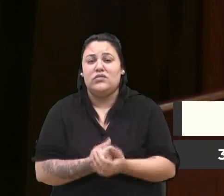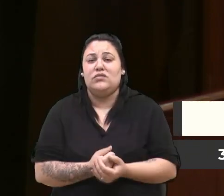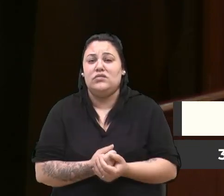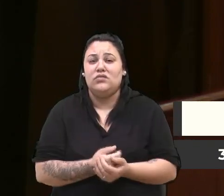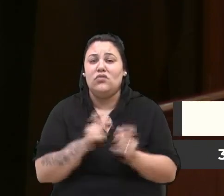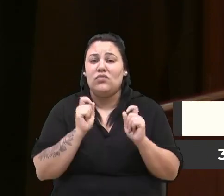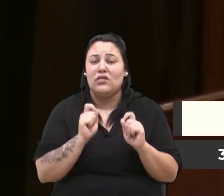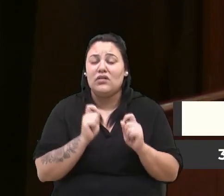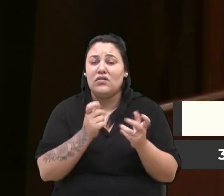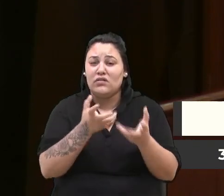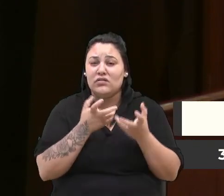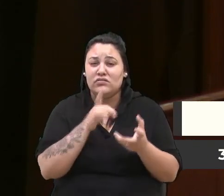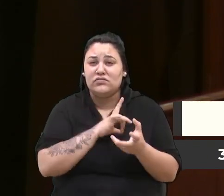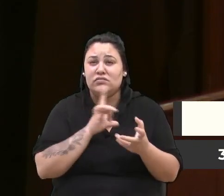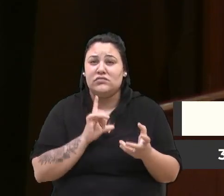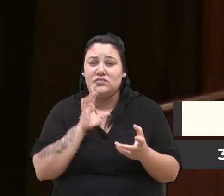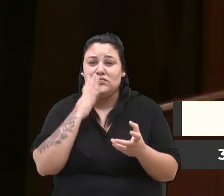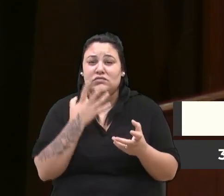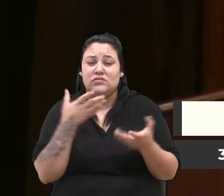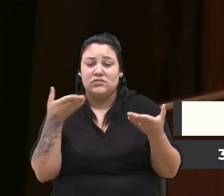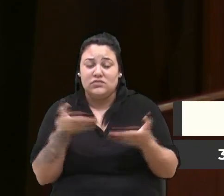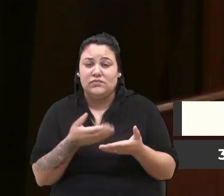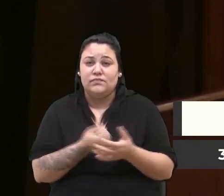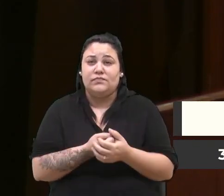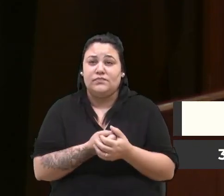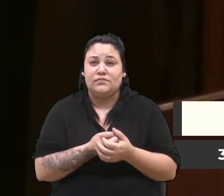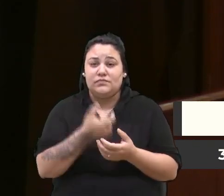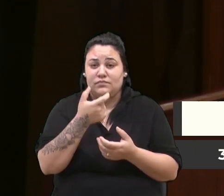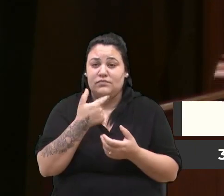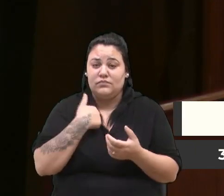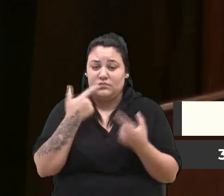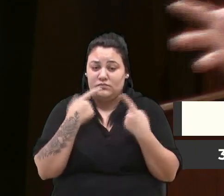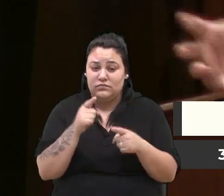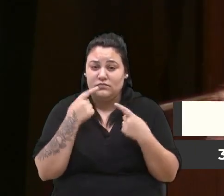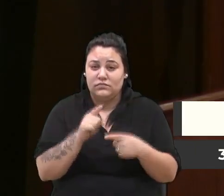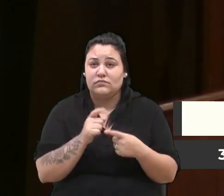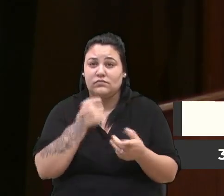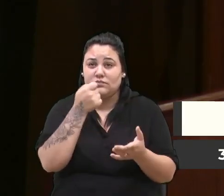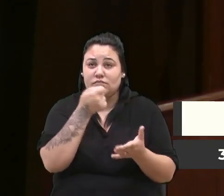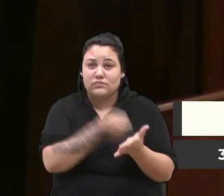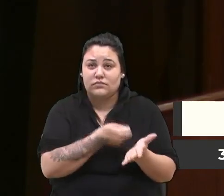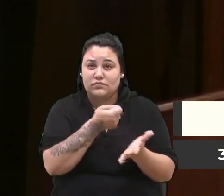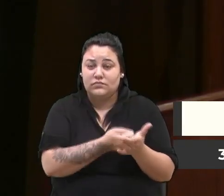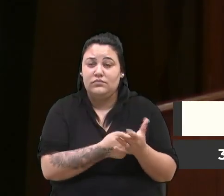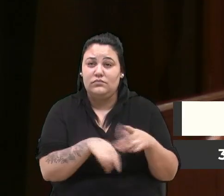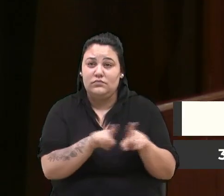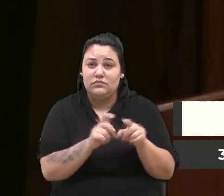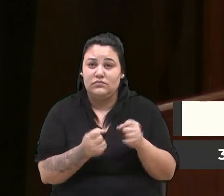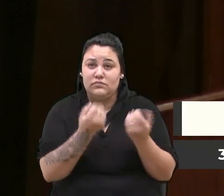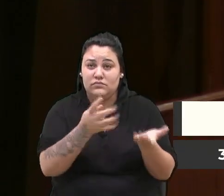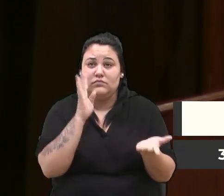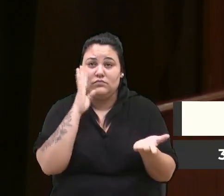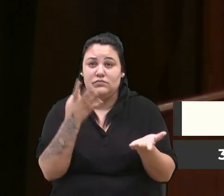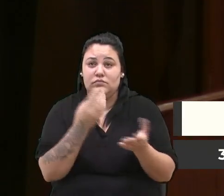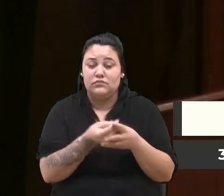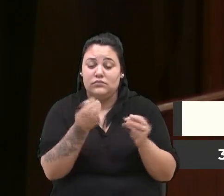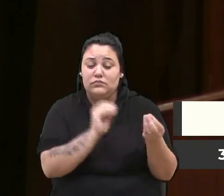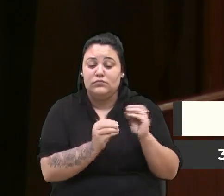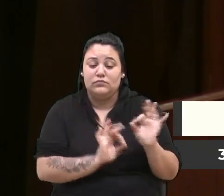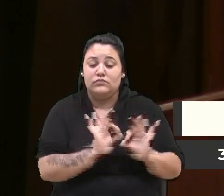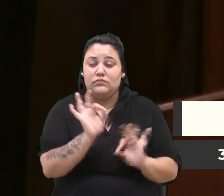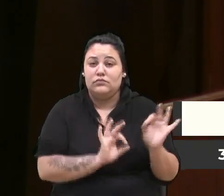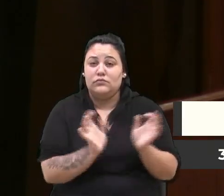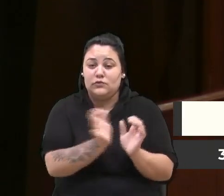que acontecesse agora, acho que é um, como eu critico, eu também tento aqui dar a solução. Por favor, monte uma equipe onde